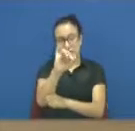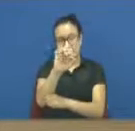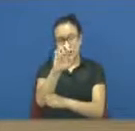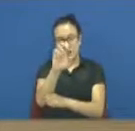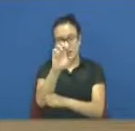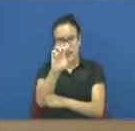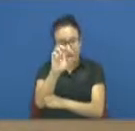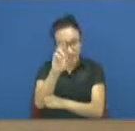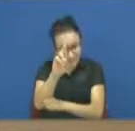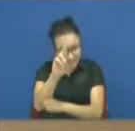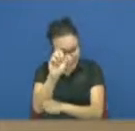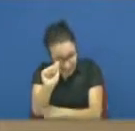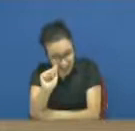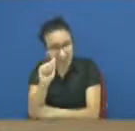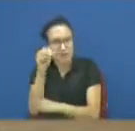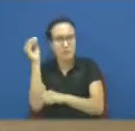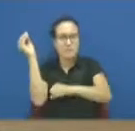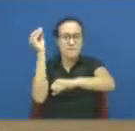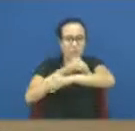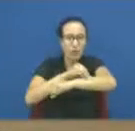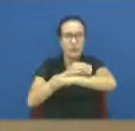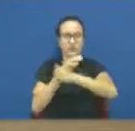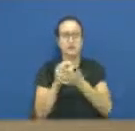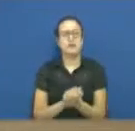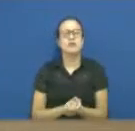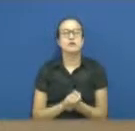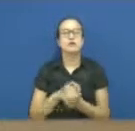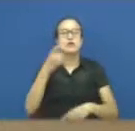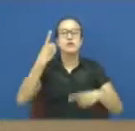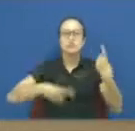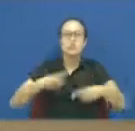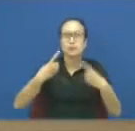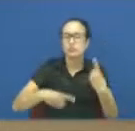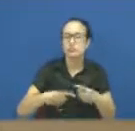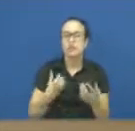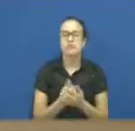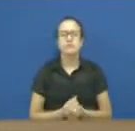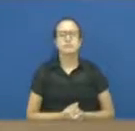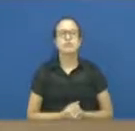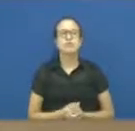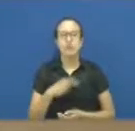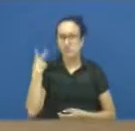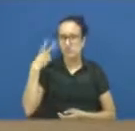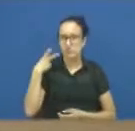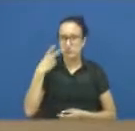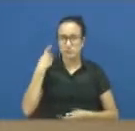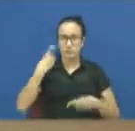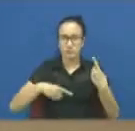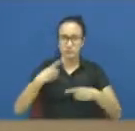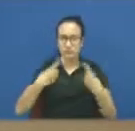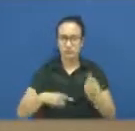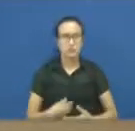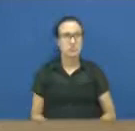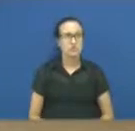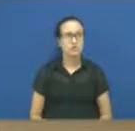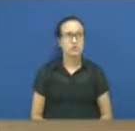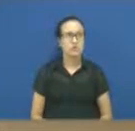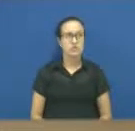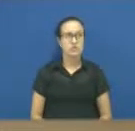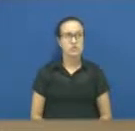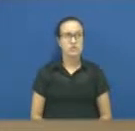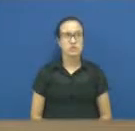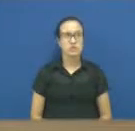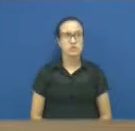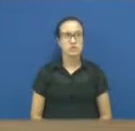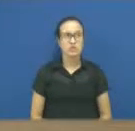são favoráveis. Está em discussão o projeto de lei 296. Algum vereador ou vereadora deseja discutir